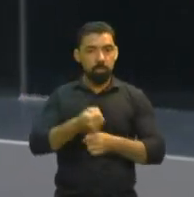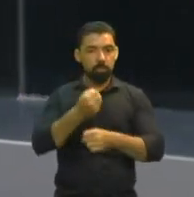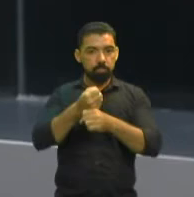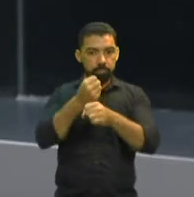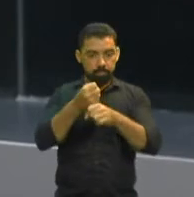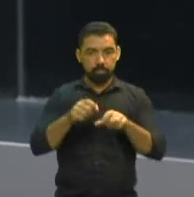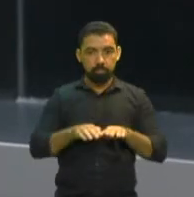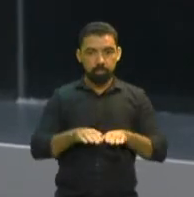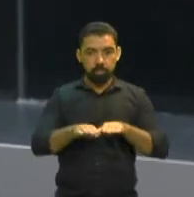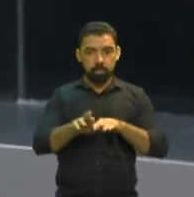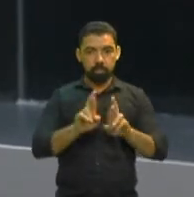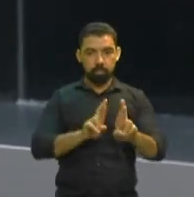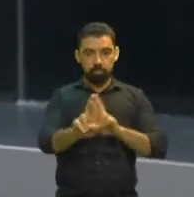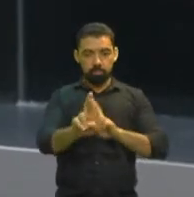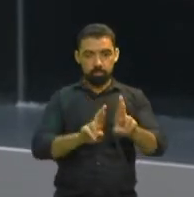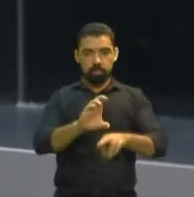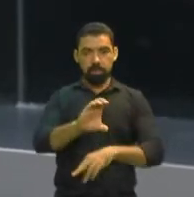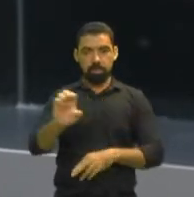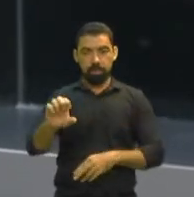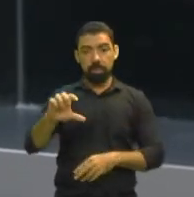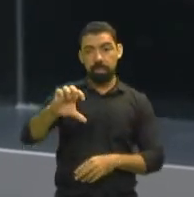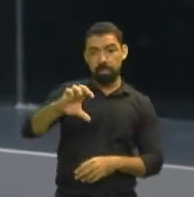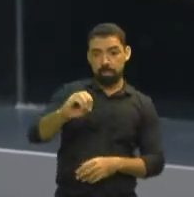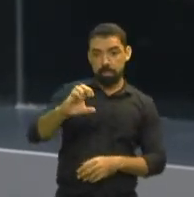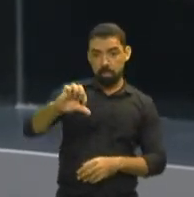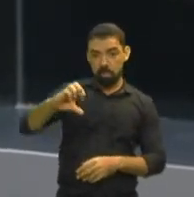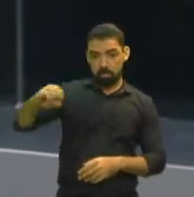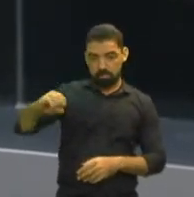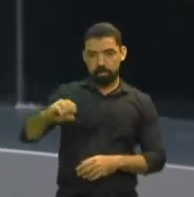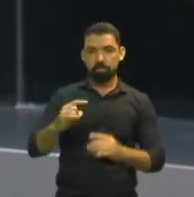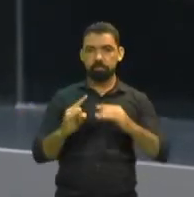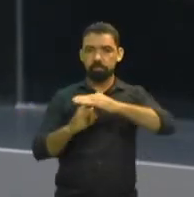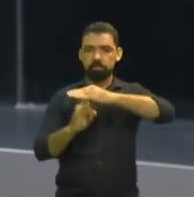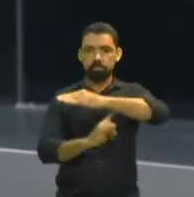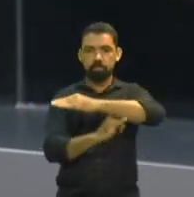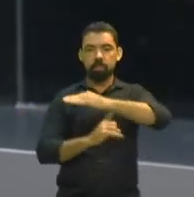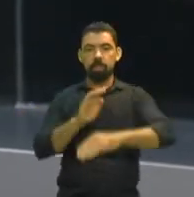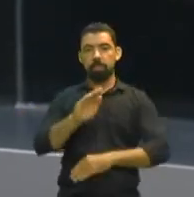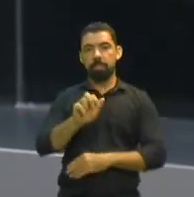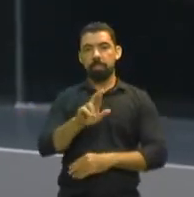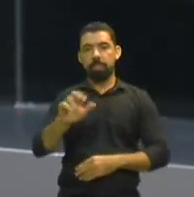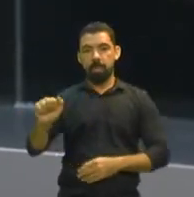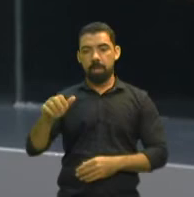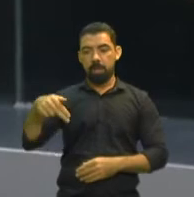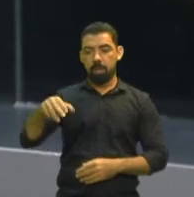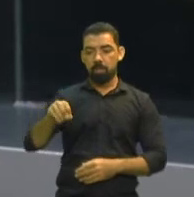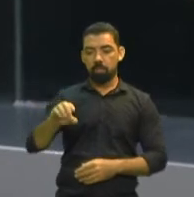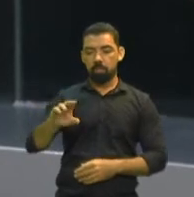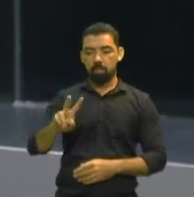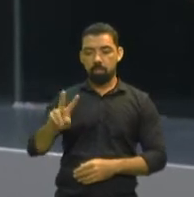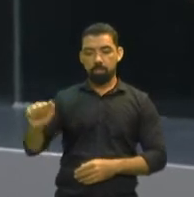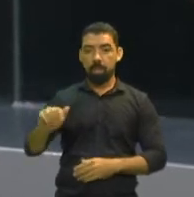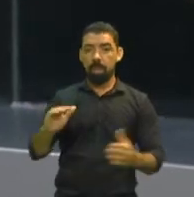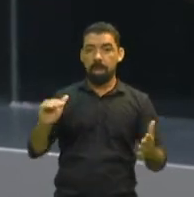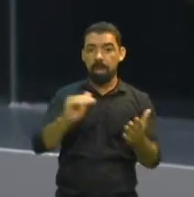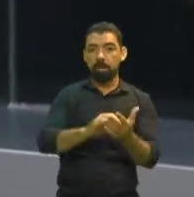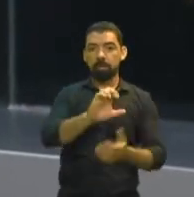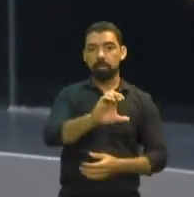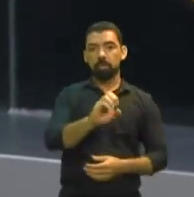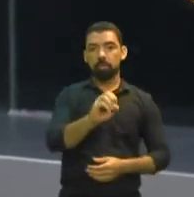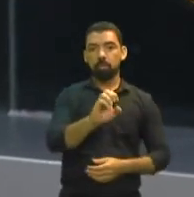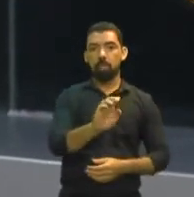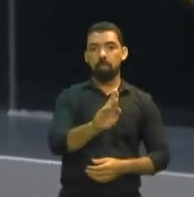090 da ponte sobre o rio Barra Nova, da Tabuba, até o Cumbuco. serão cerca de 7 quilômetros de